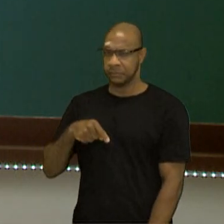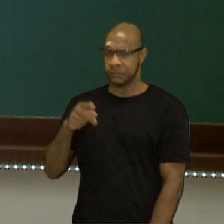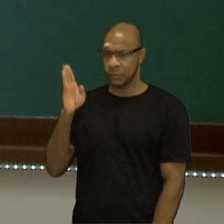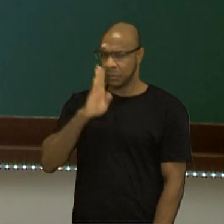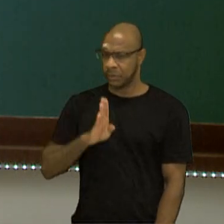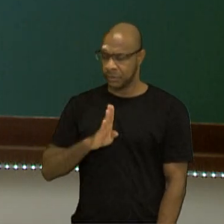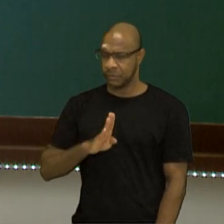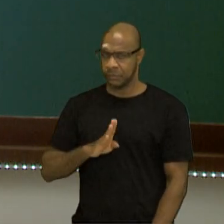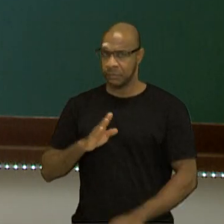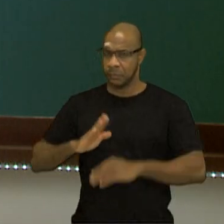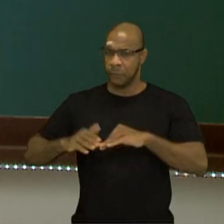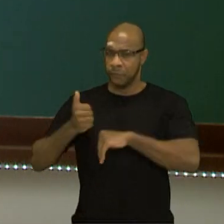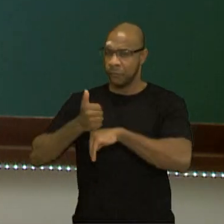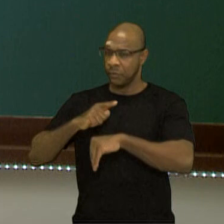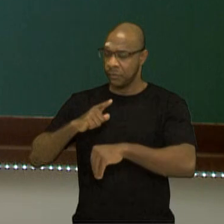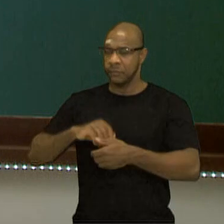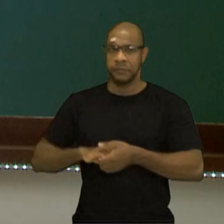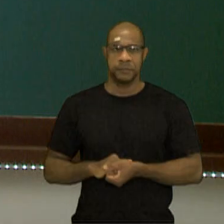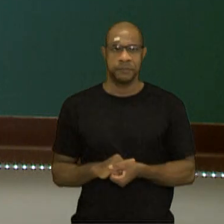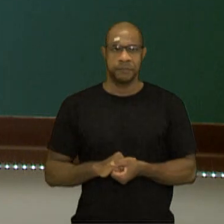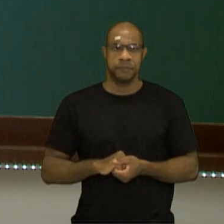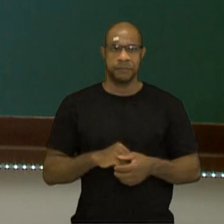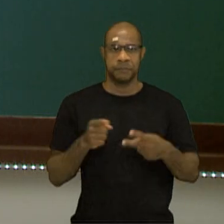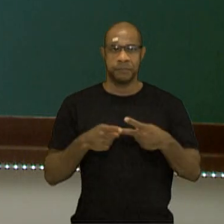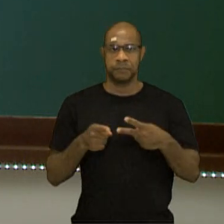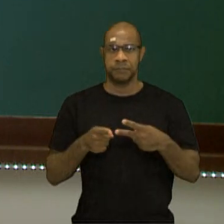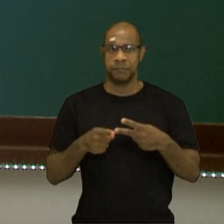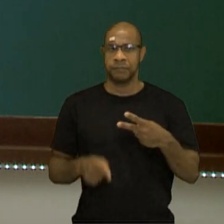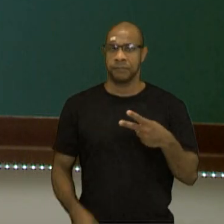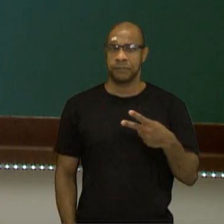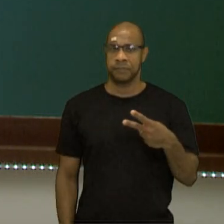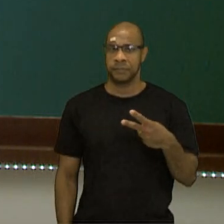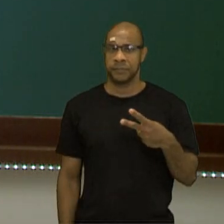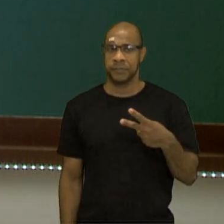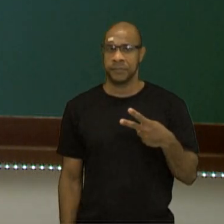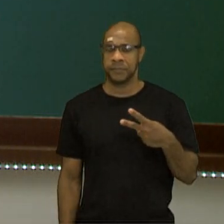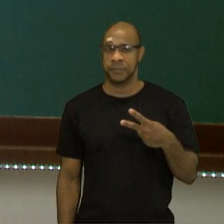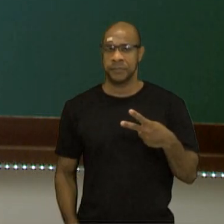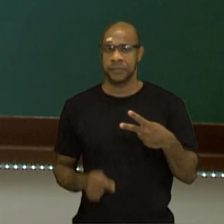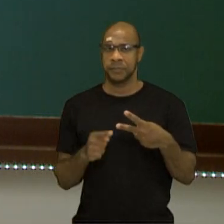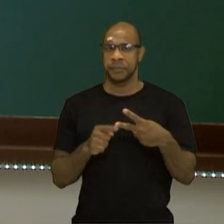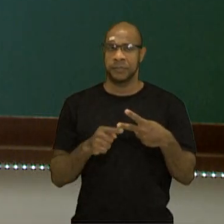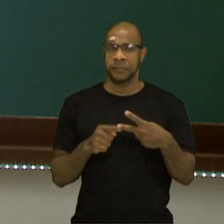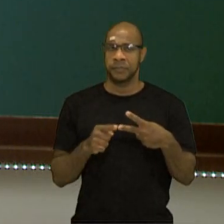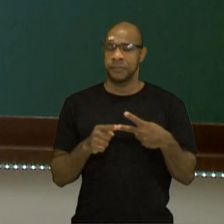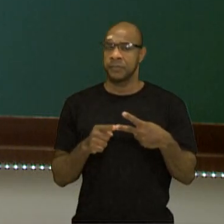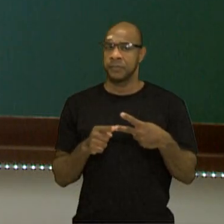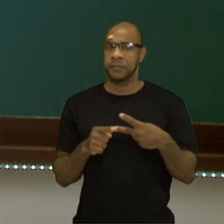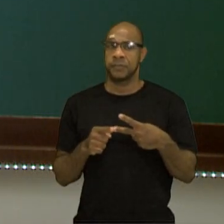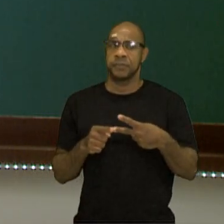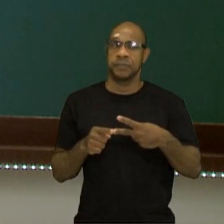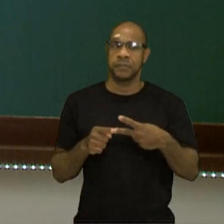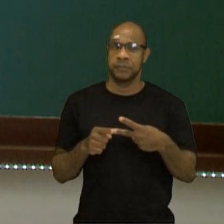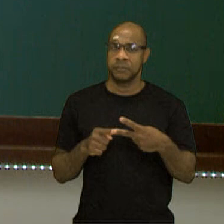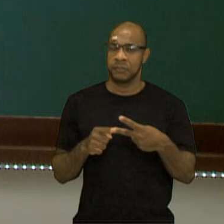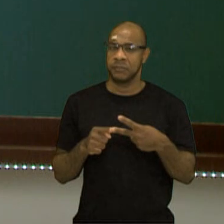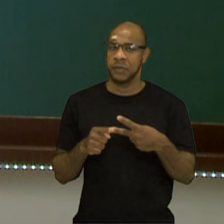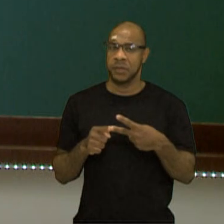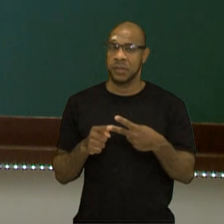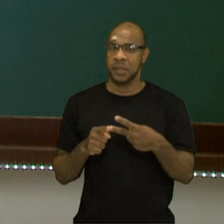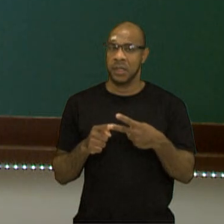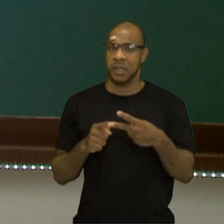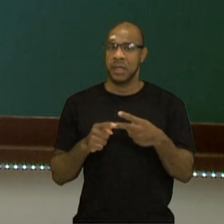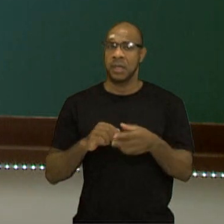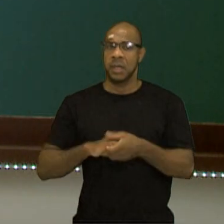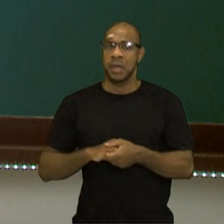Segunda pergunta, does the press use its freedom of expression without difficulty? A imprensa, ela usa o